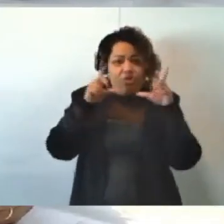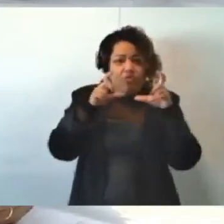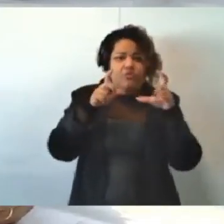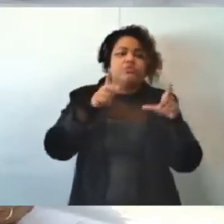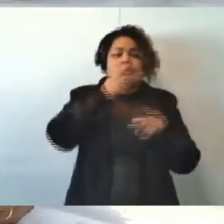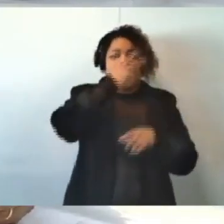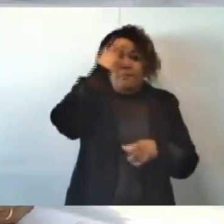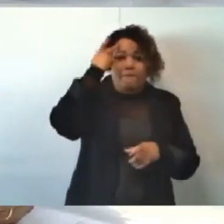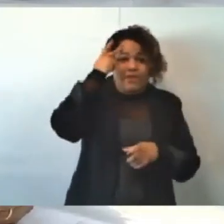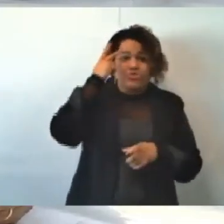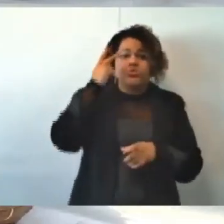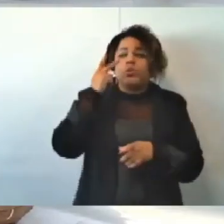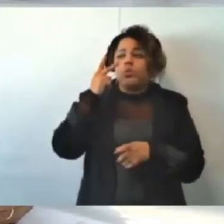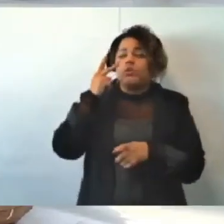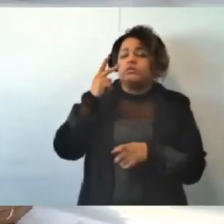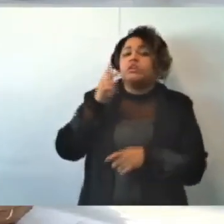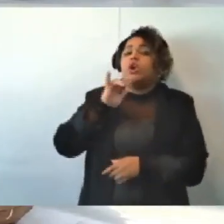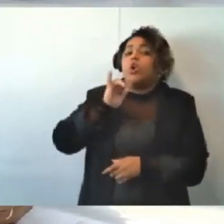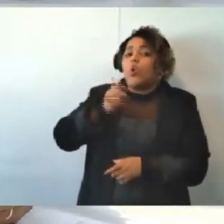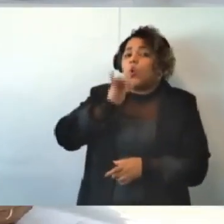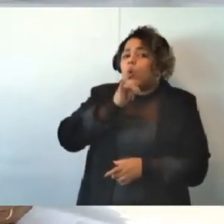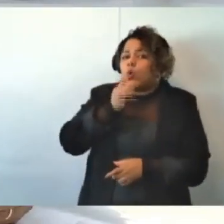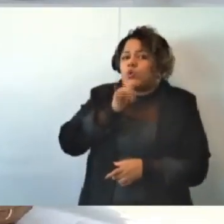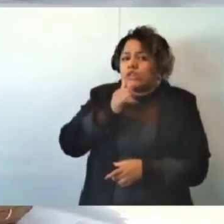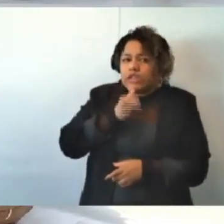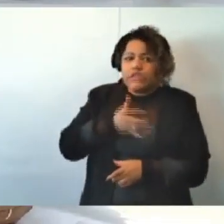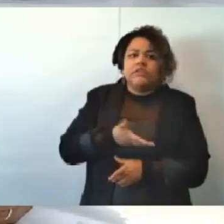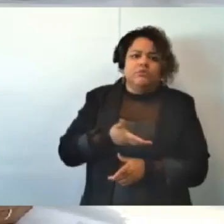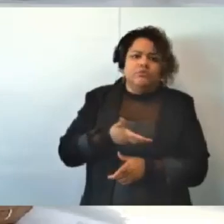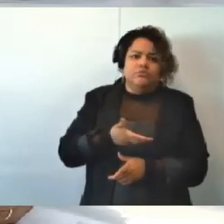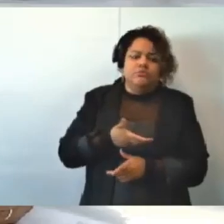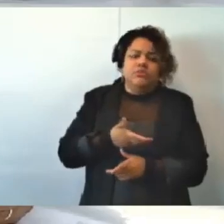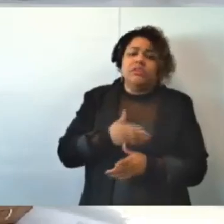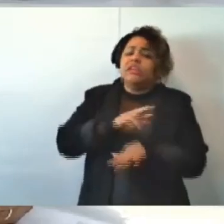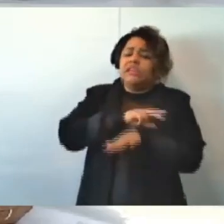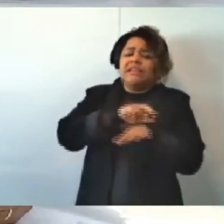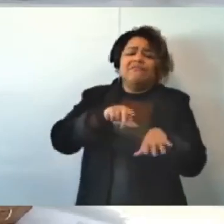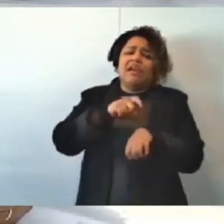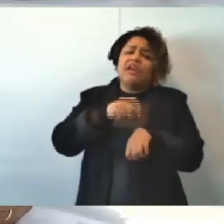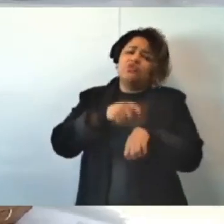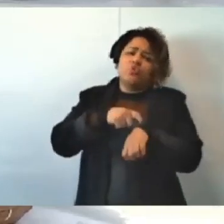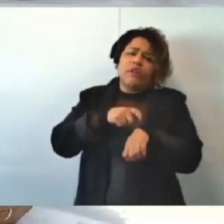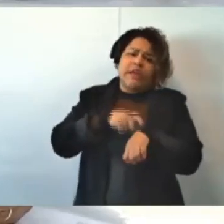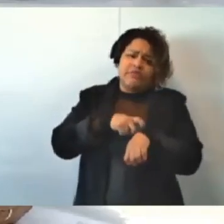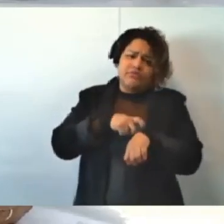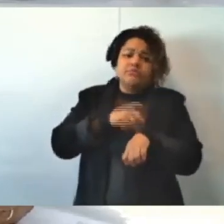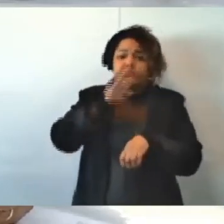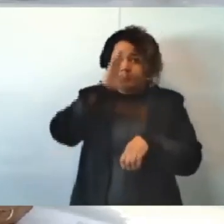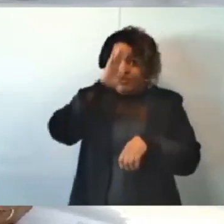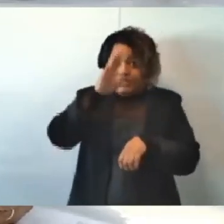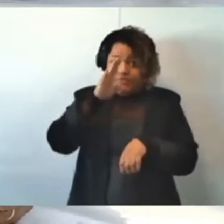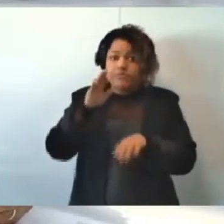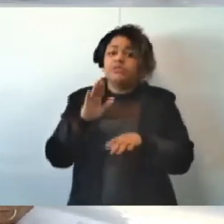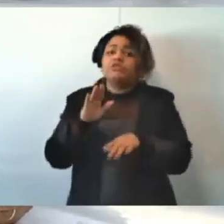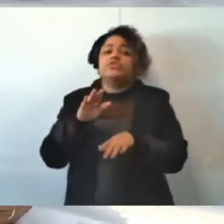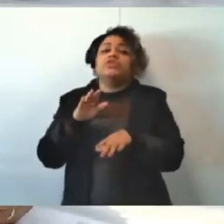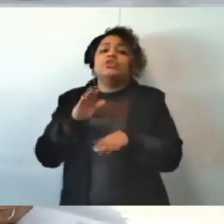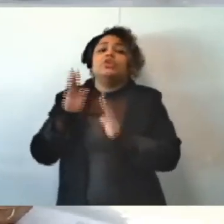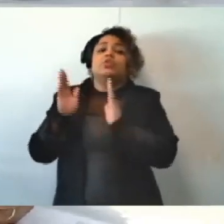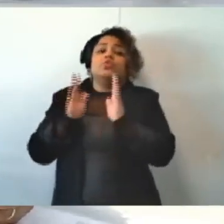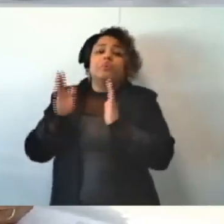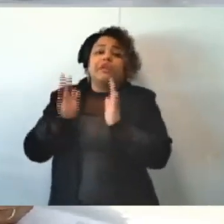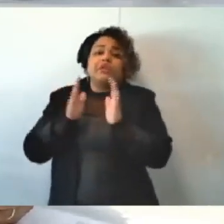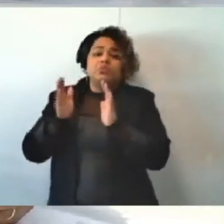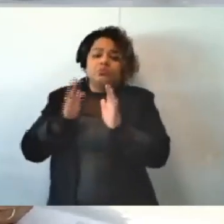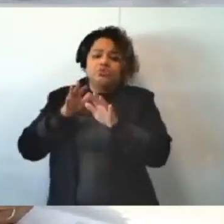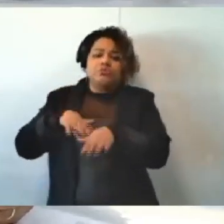durante diversos horários, incluindo os períodos de maior movimento. Todos esses registros